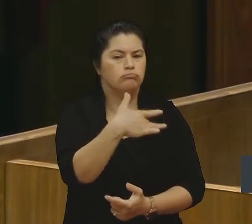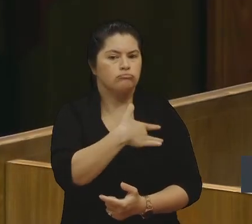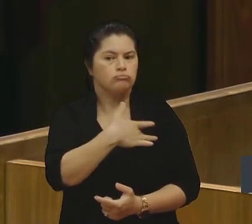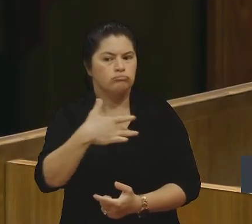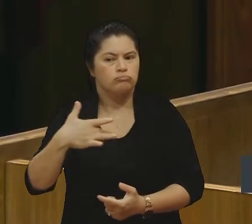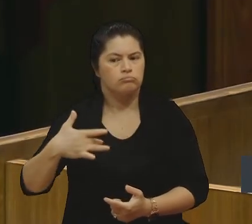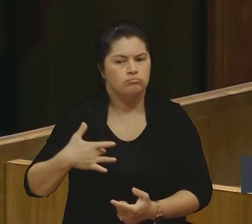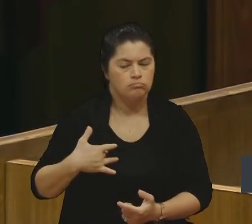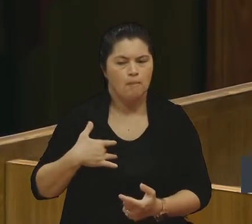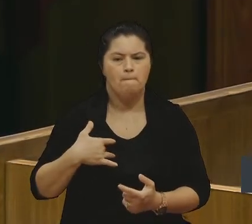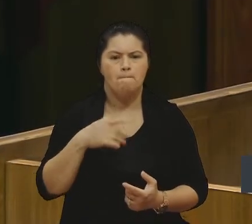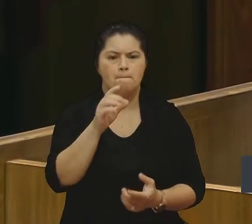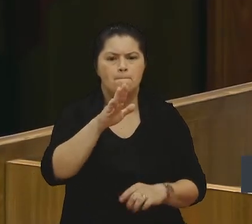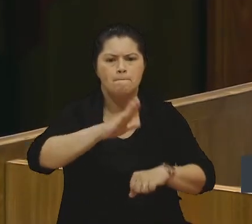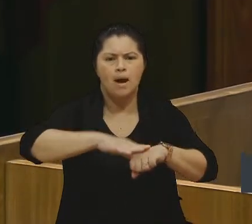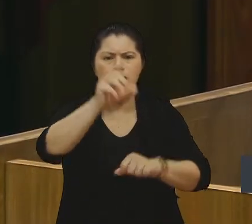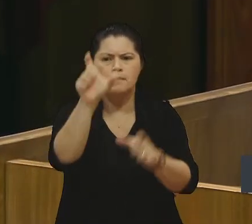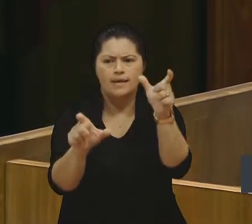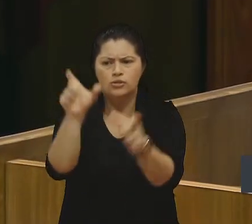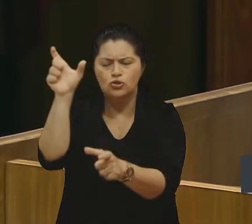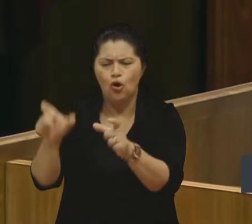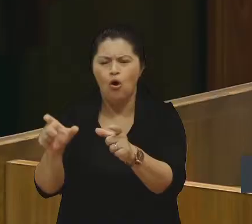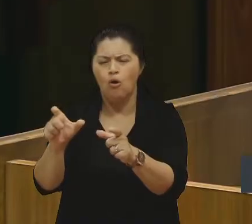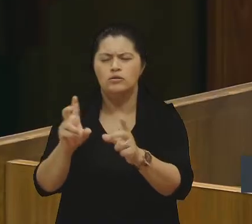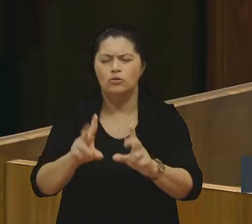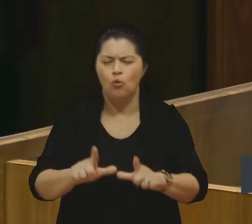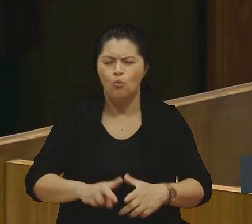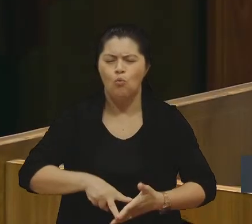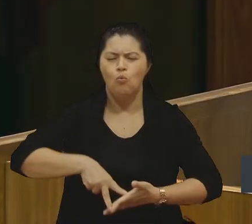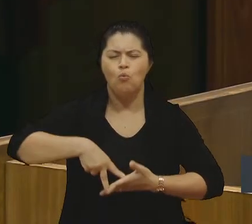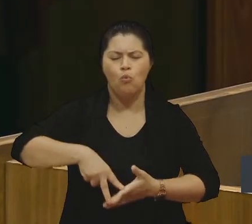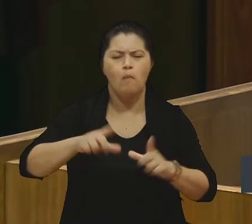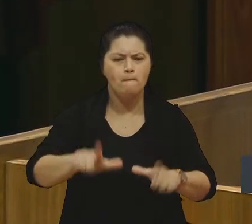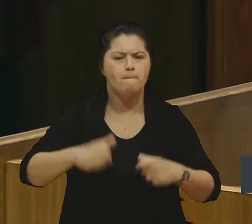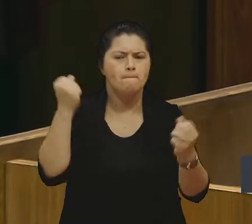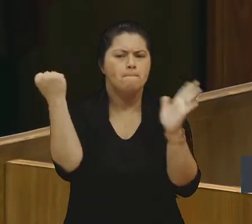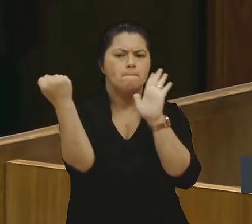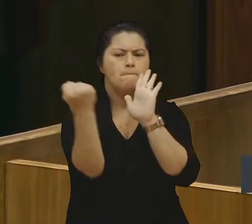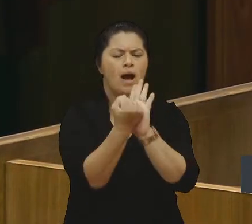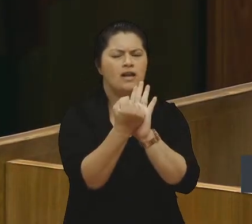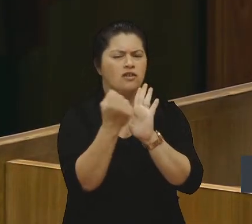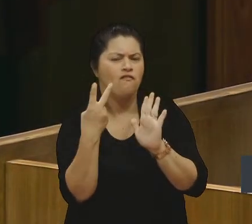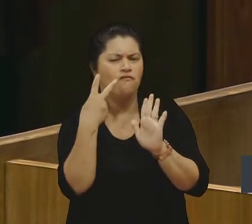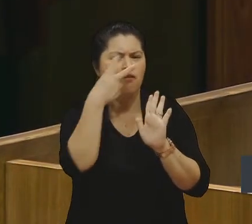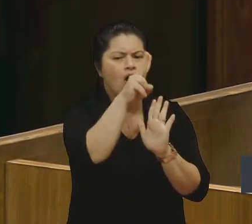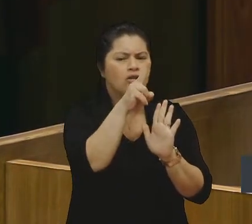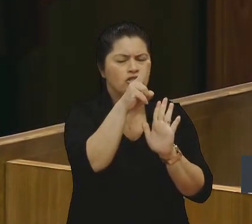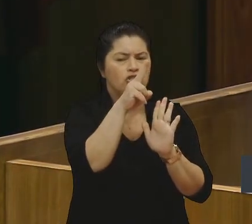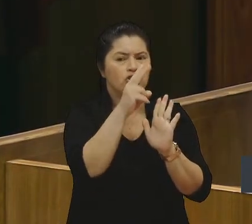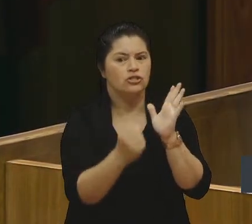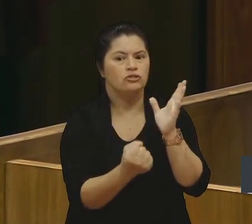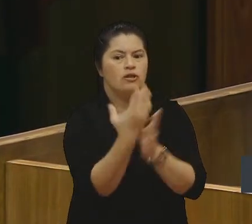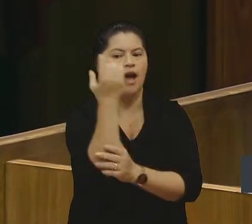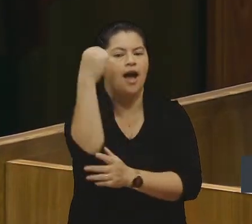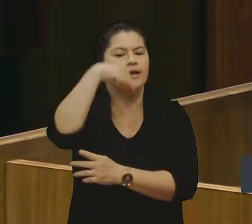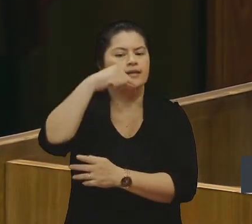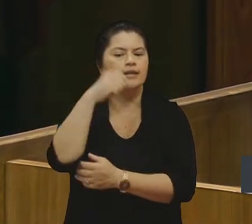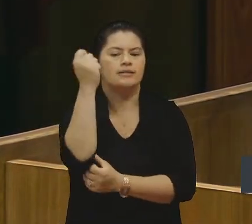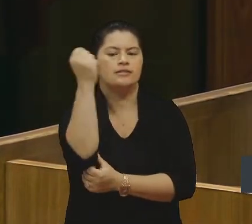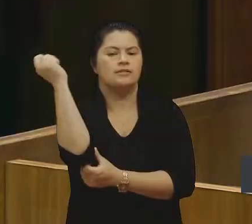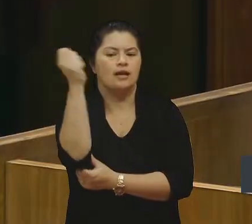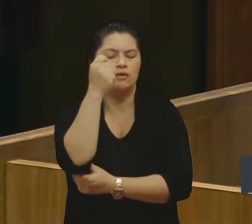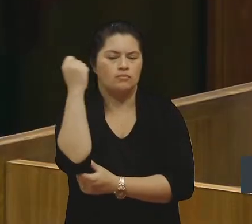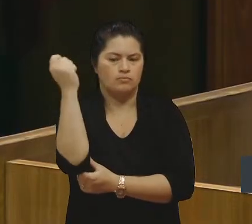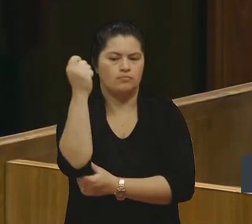mais consumidores e consolidando-se como uma das marcas dos segmentos originadas na Serra Gaúcha.